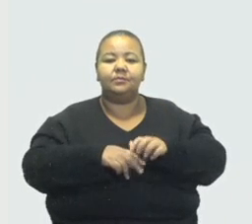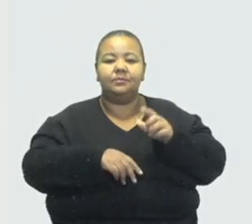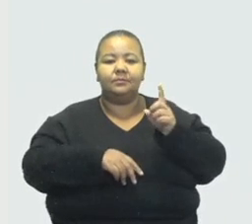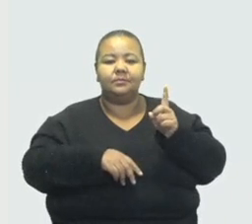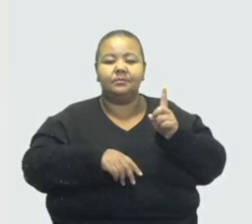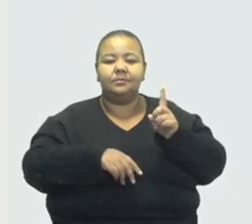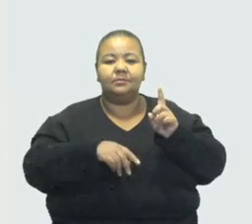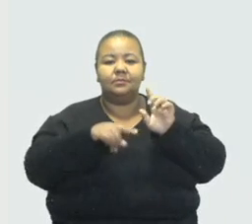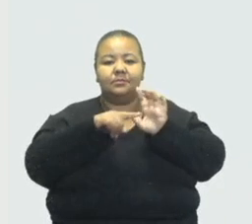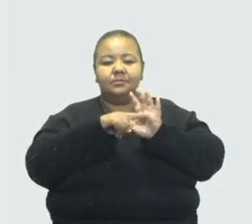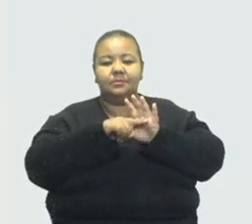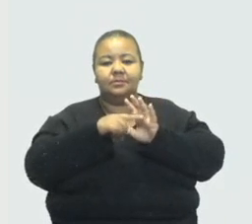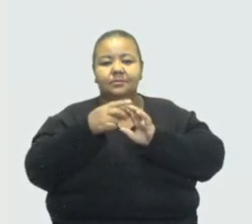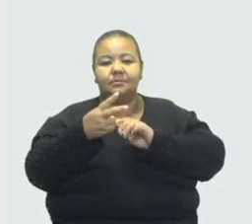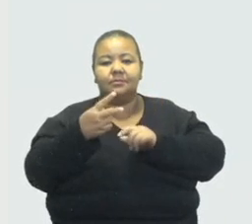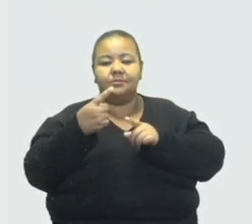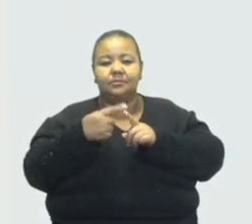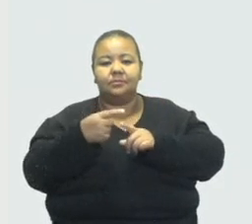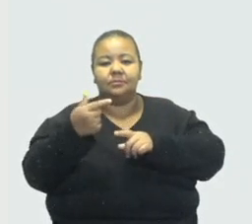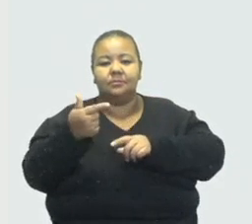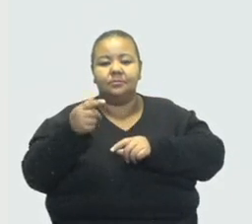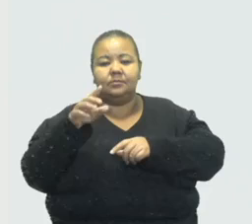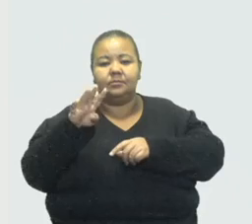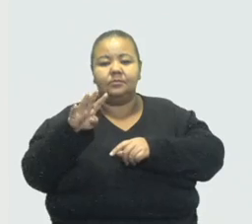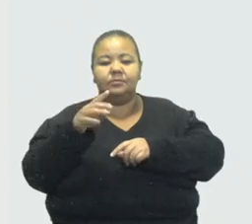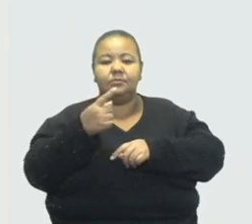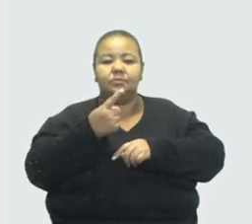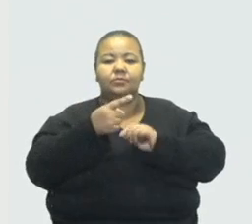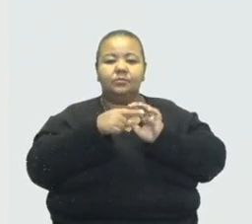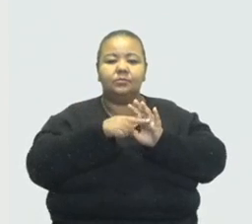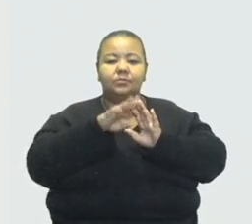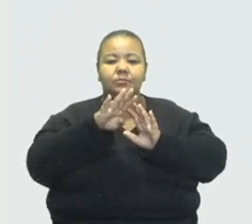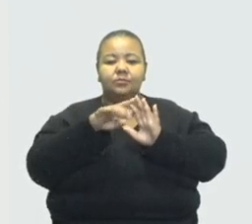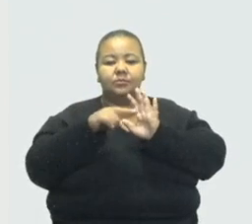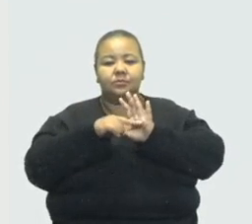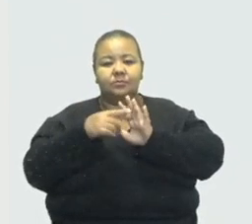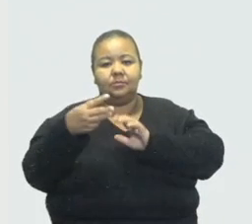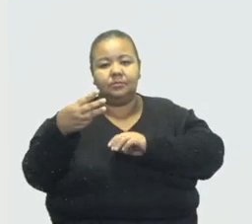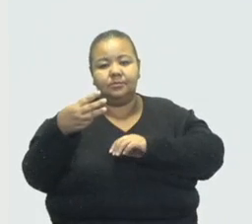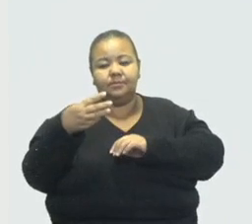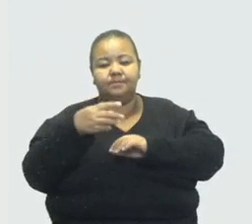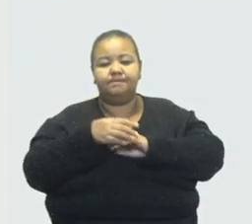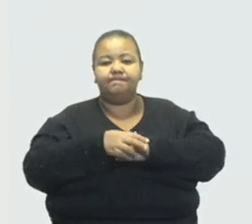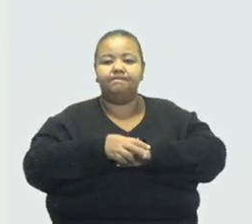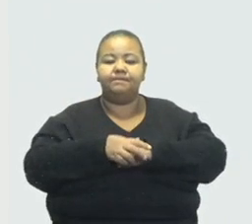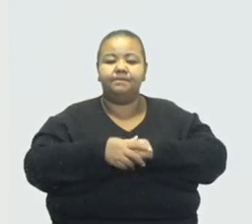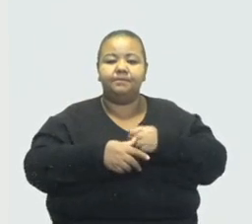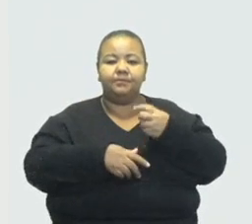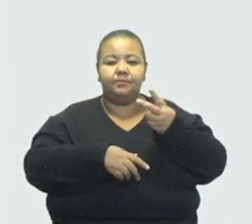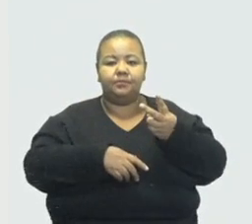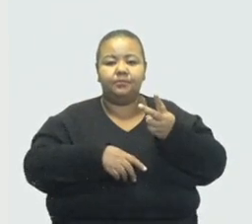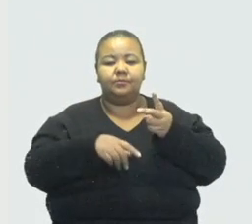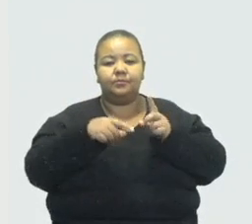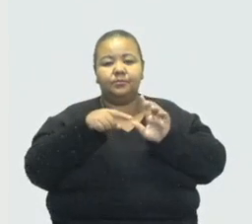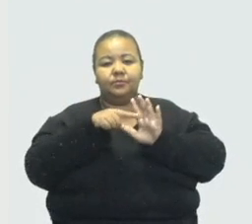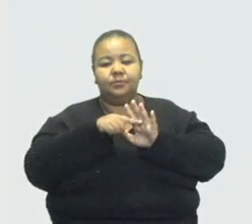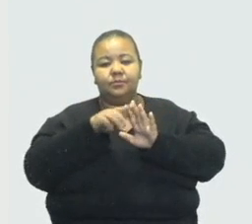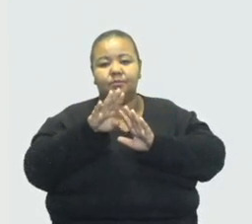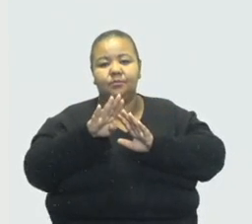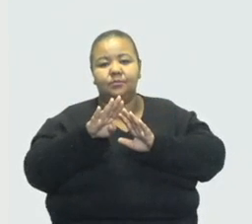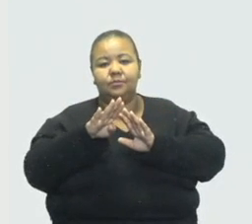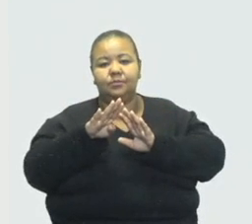1 menos 2 vezes 2, 4. Então, 1 menos 4, menos 3. 2 menos